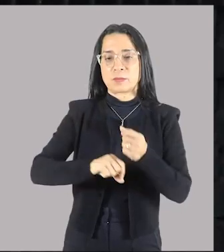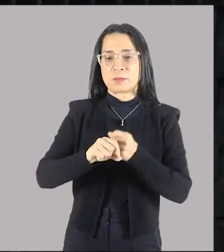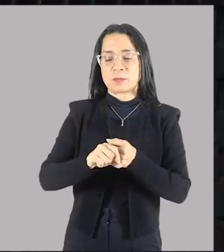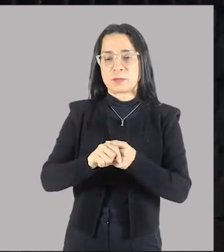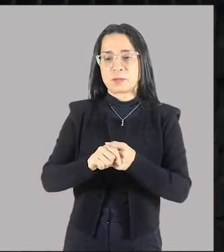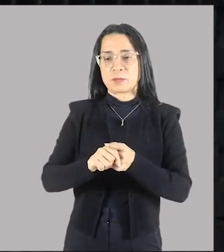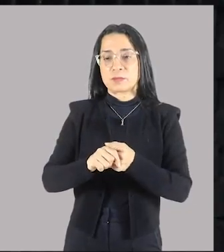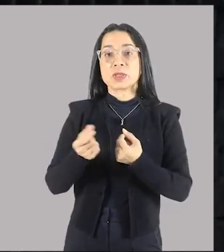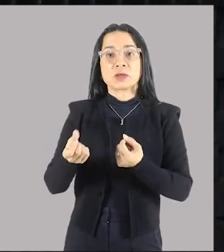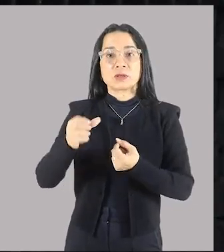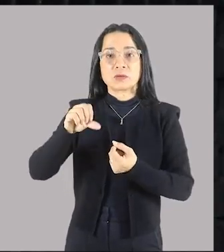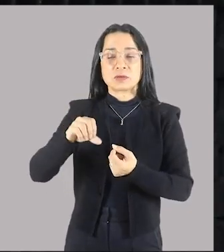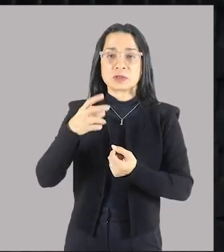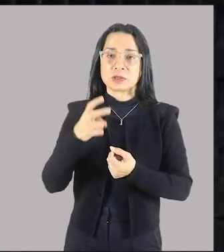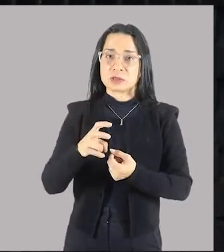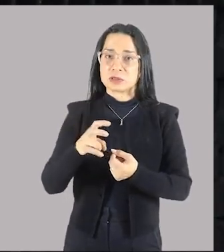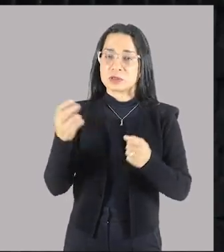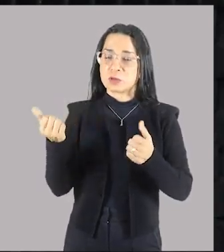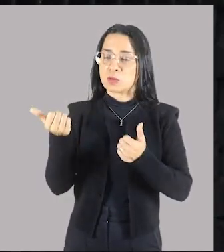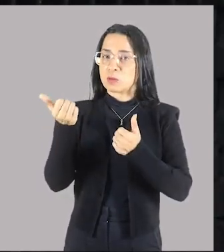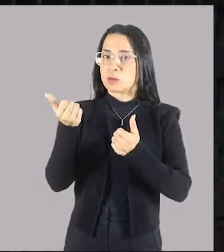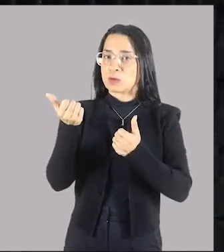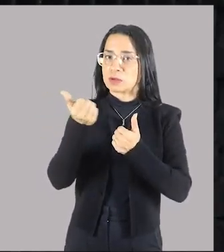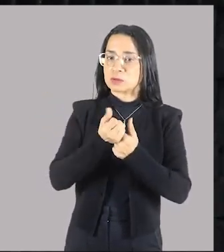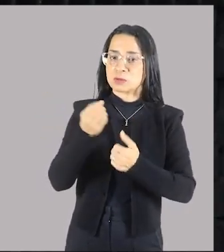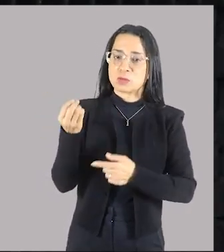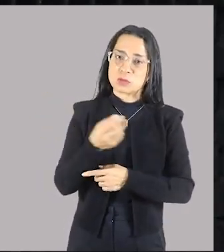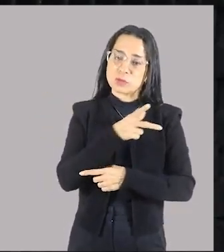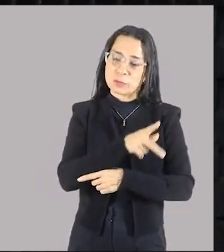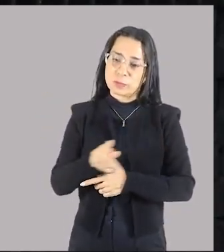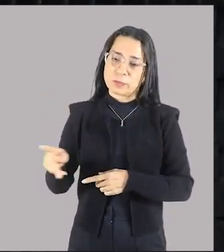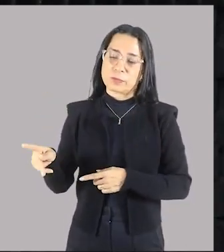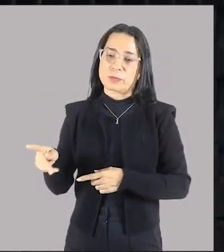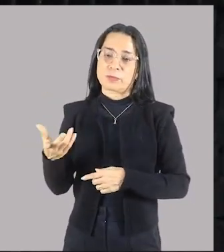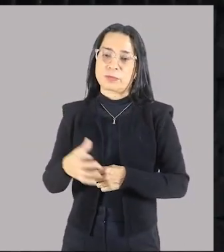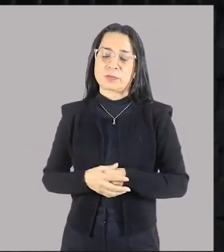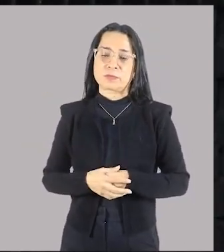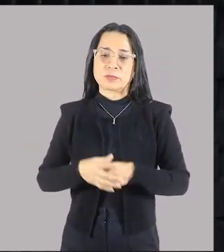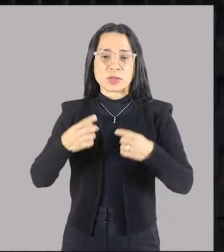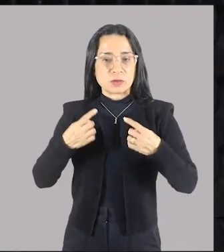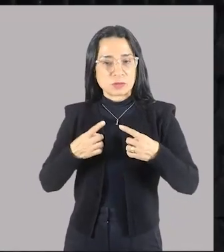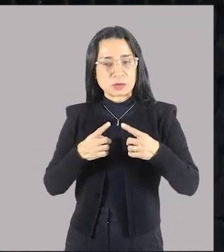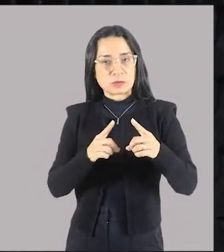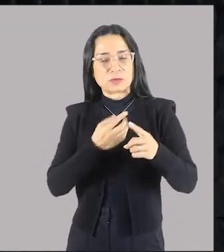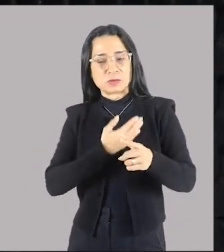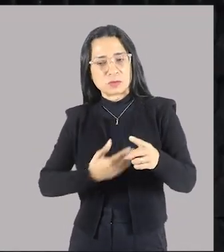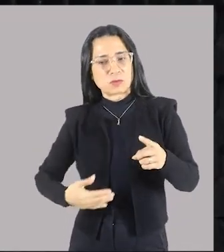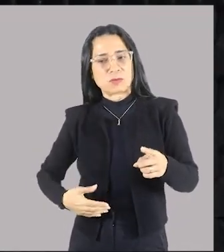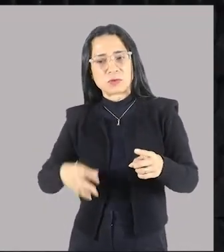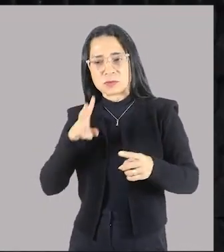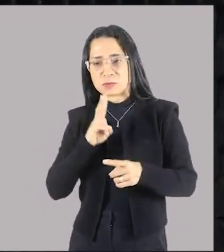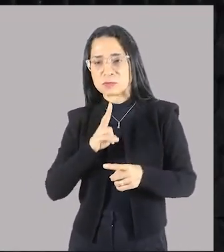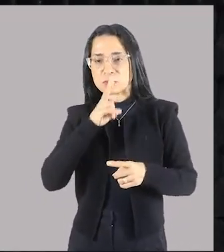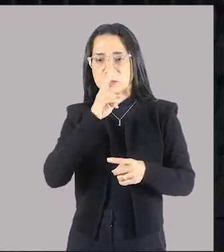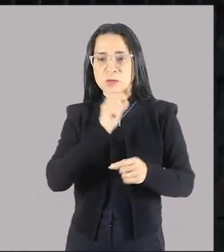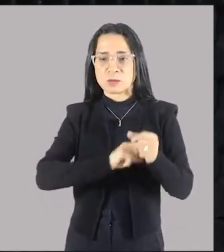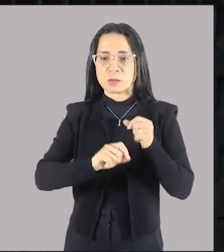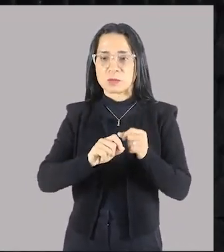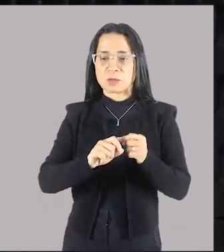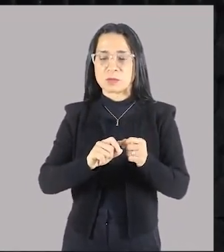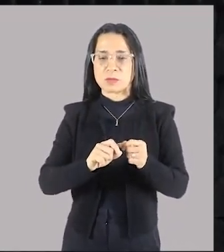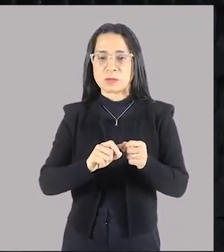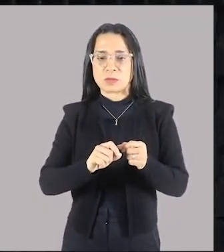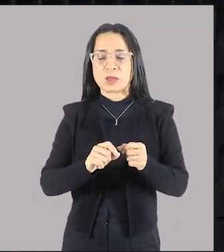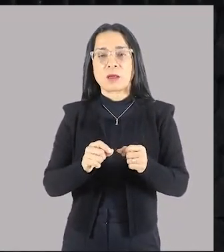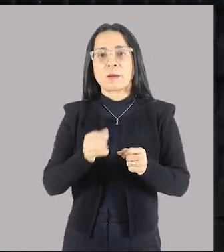Henrique Cardoso. Os desafios desse governo também foram muito fortes. Né? Por exemplo, a hiperinflação, que